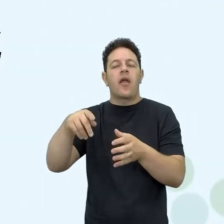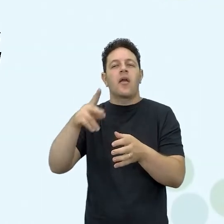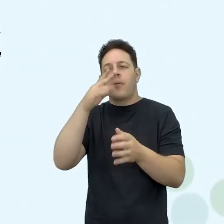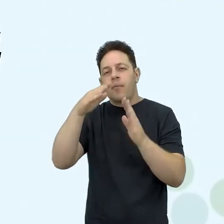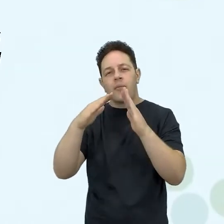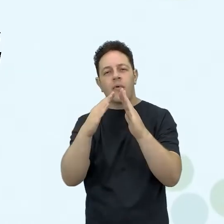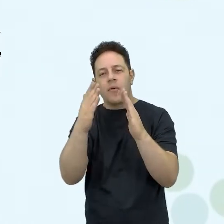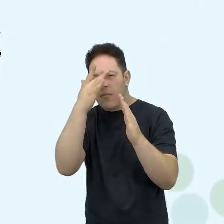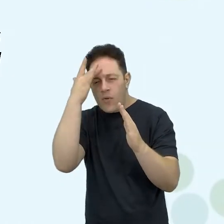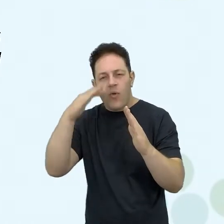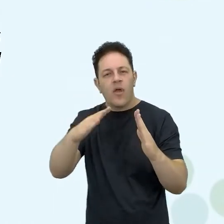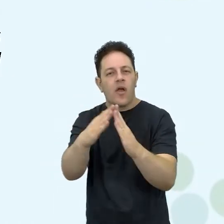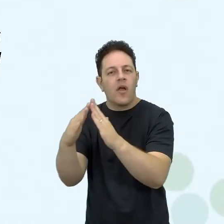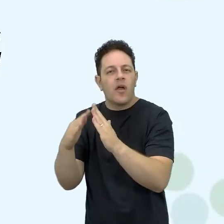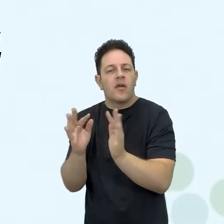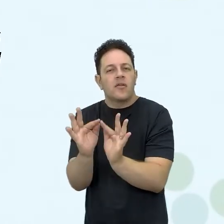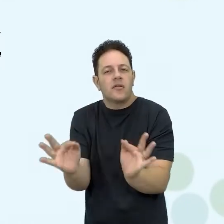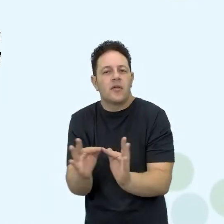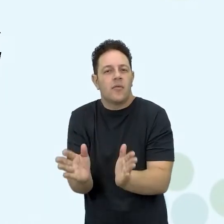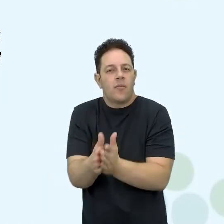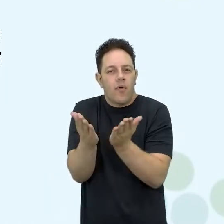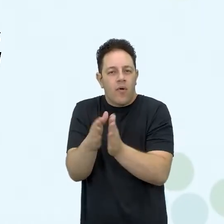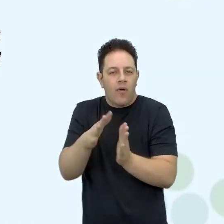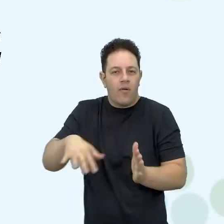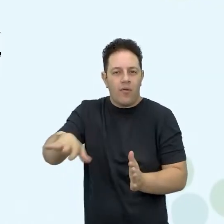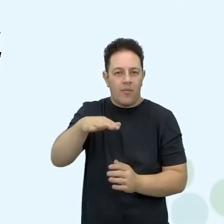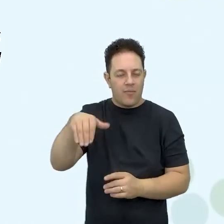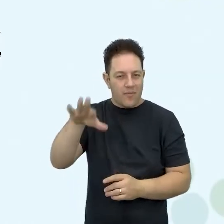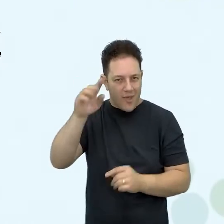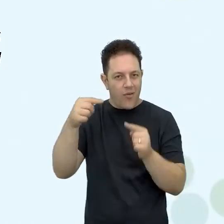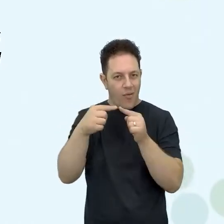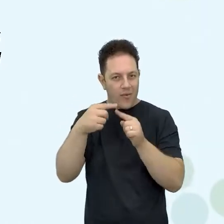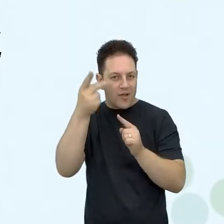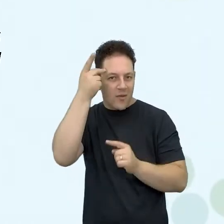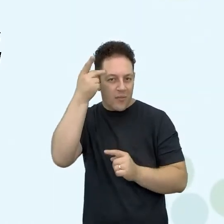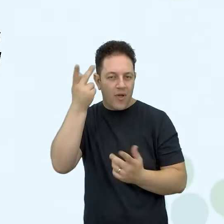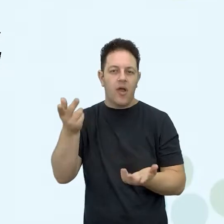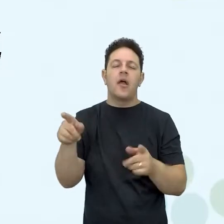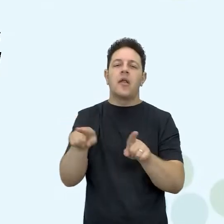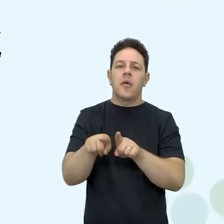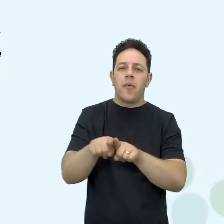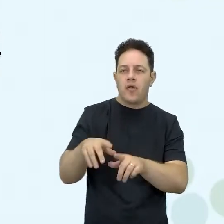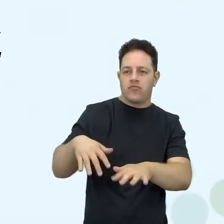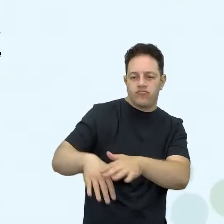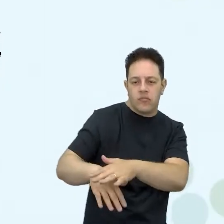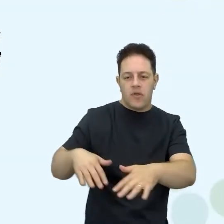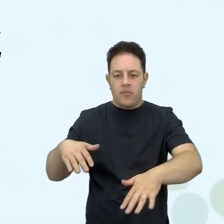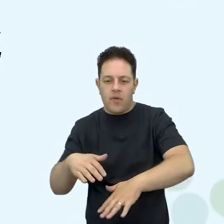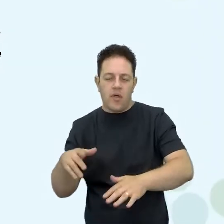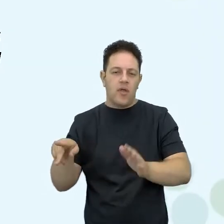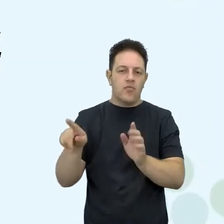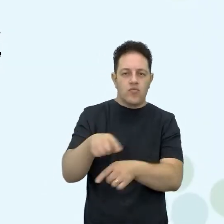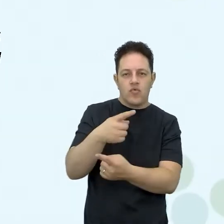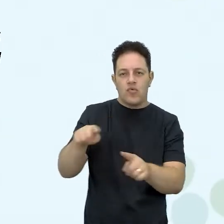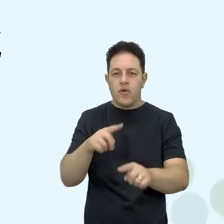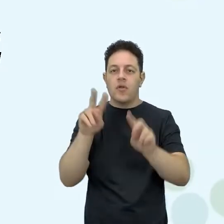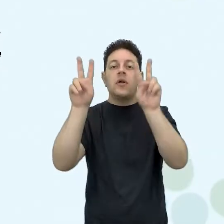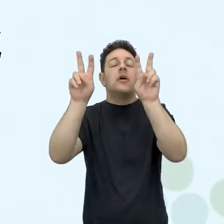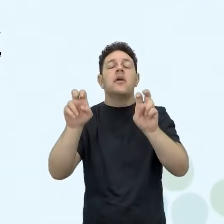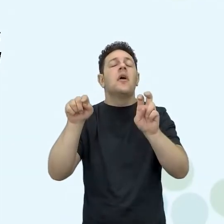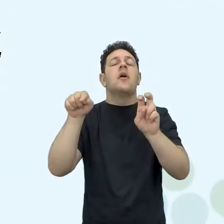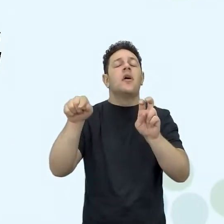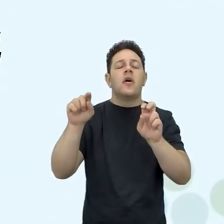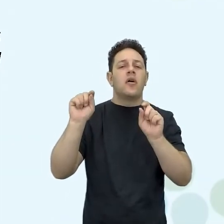periferia de São Paulo, né, da discussão do hip-hop, da música de rap com a